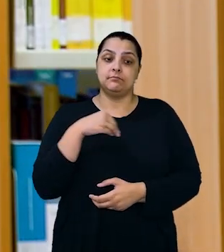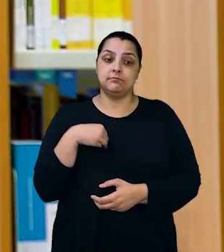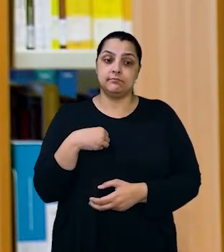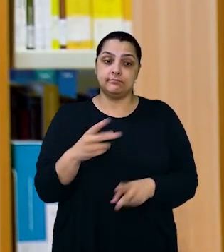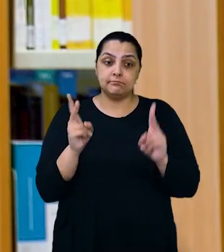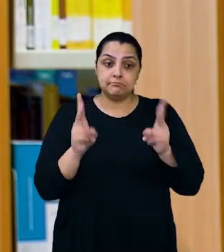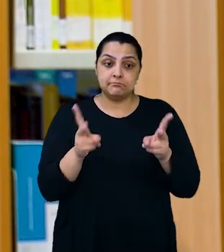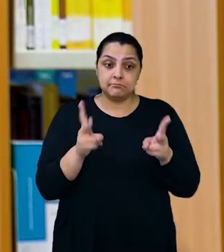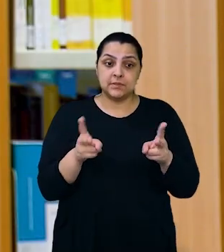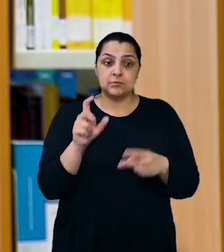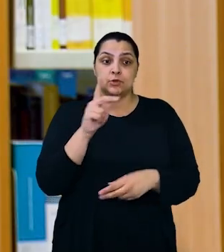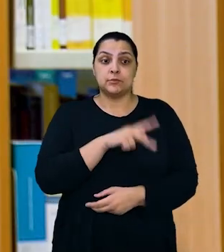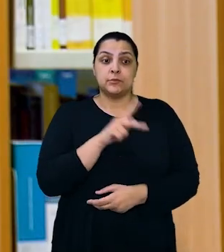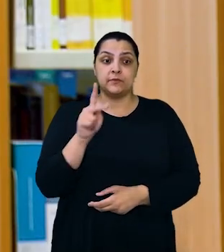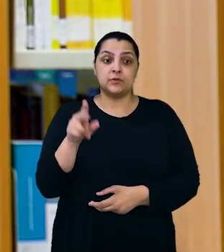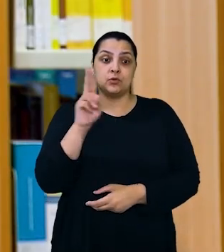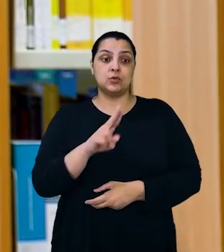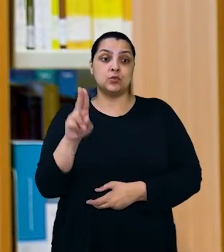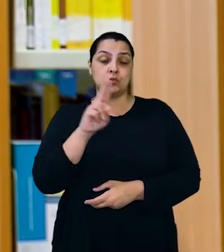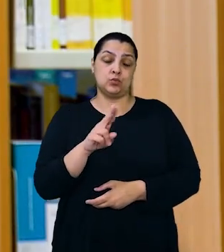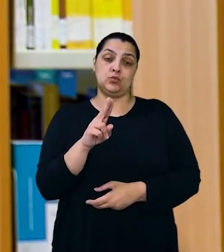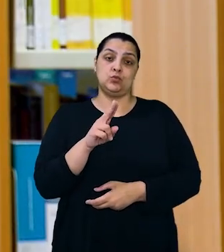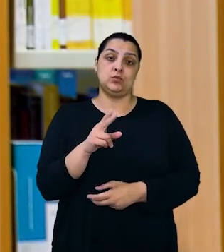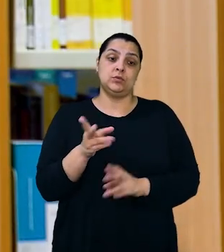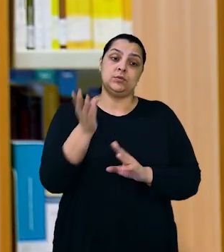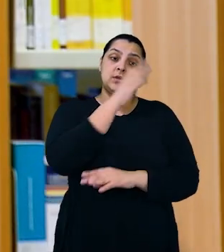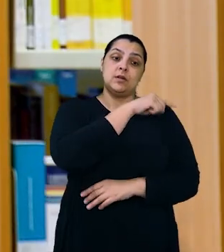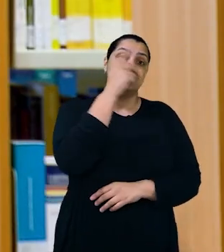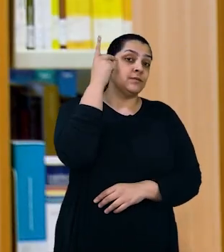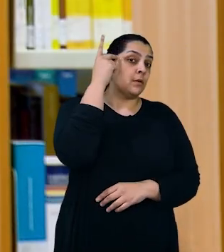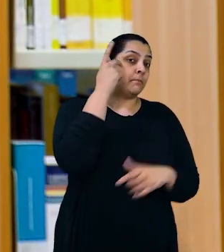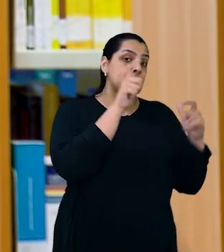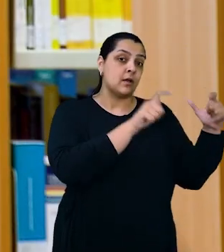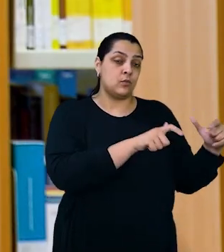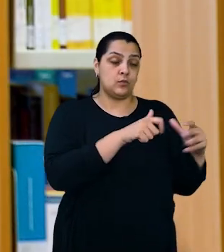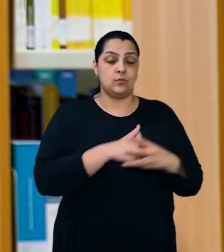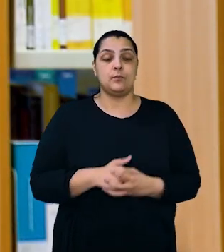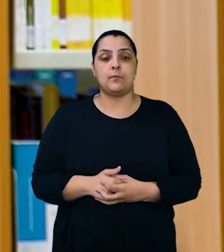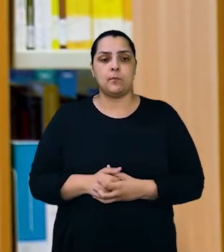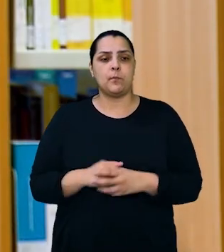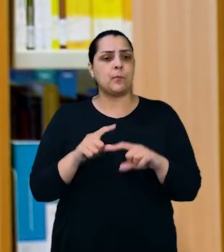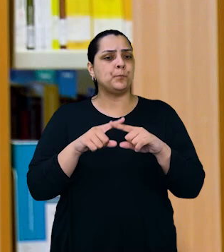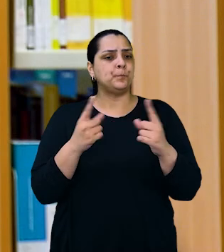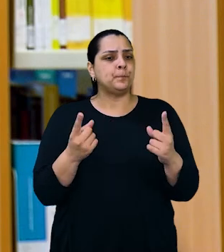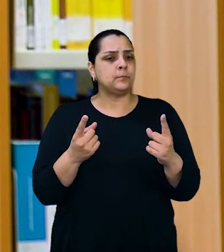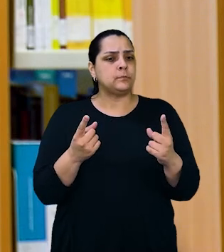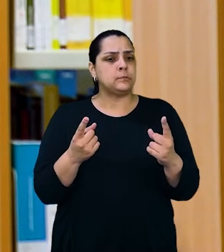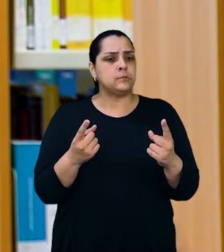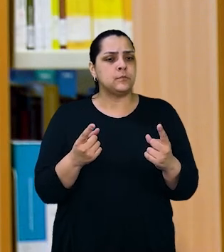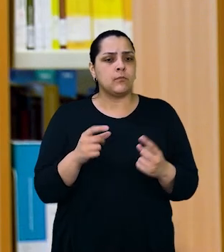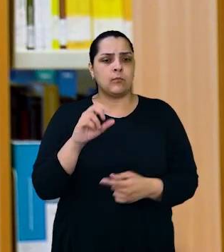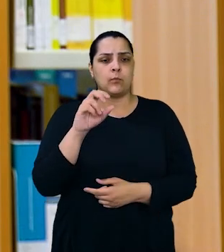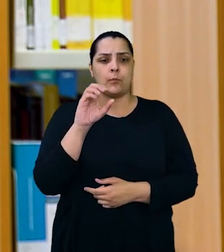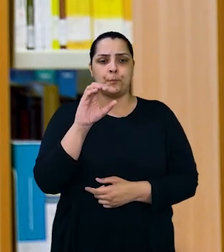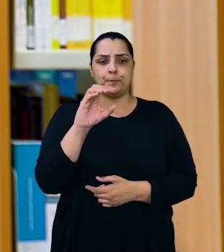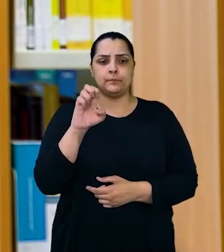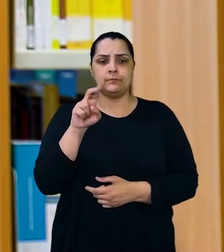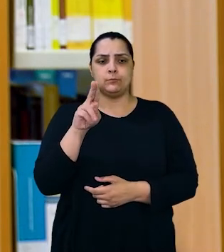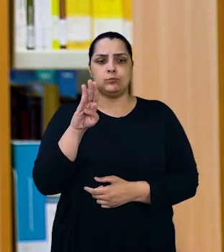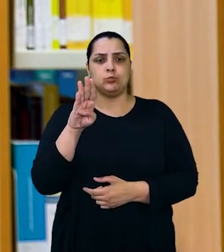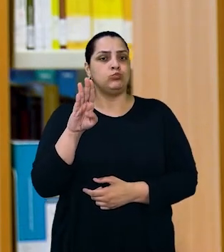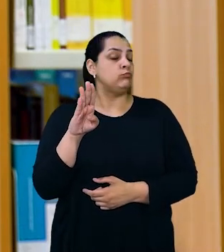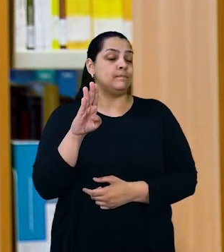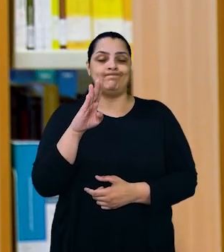mesma cobertura que o professor utilizava em São Paulo. Mas, segundo o docente, o UniCeub não cumpriu